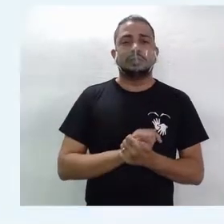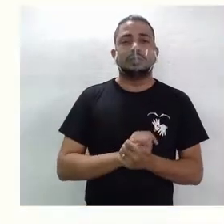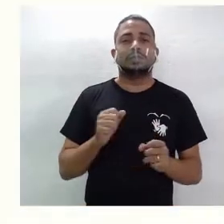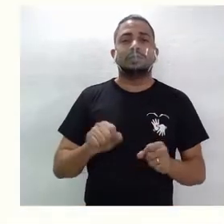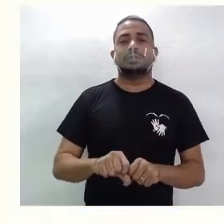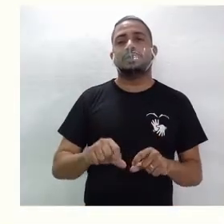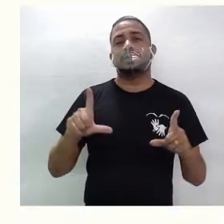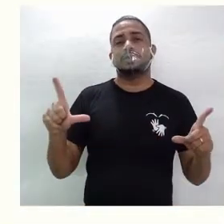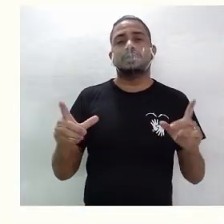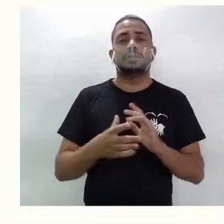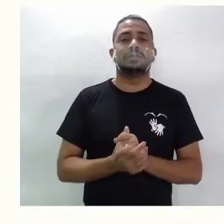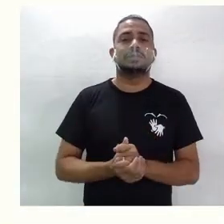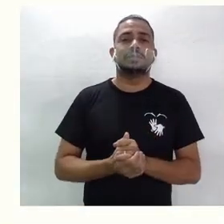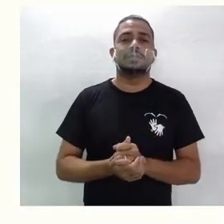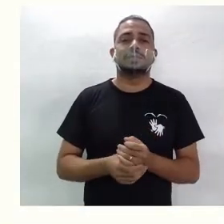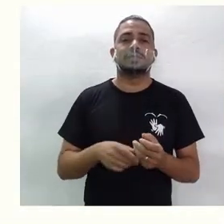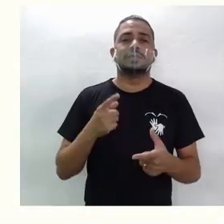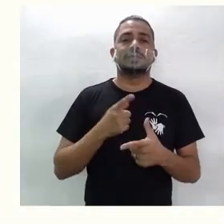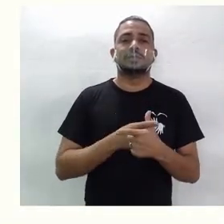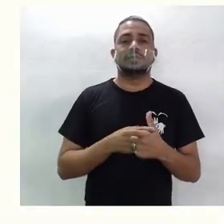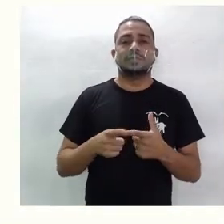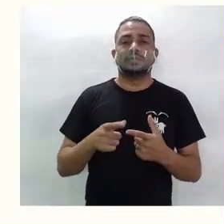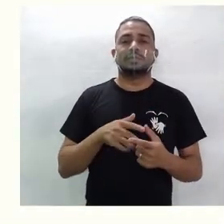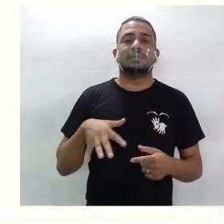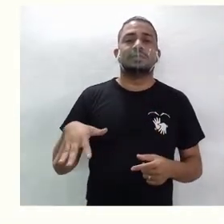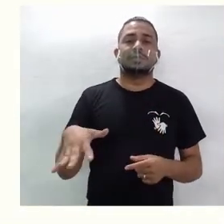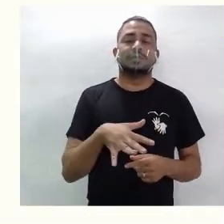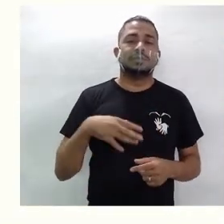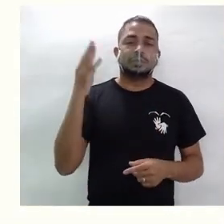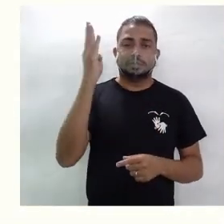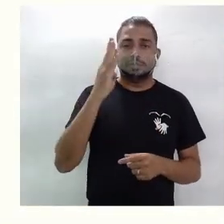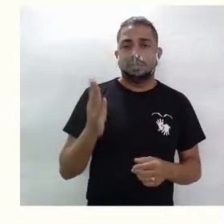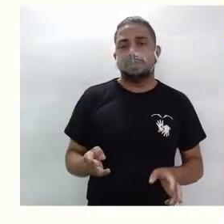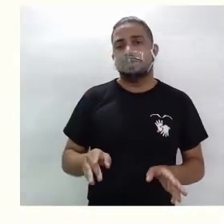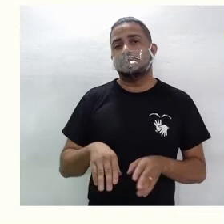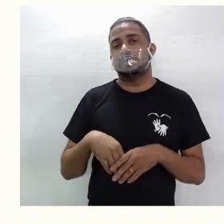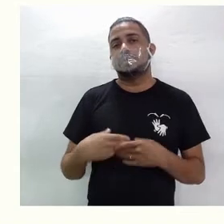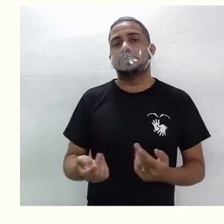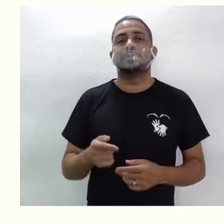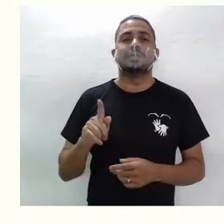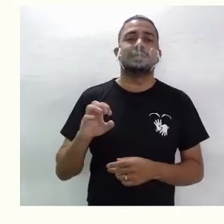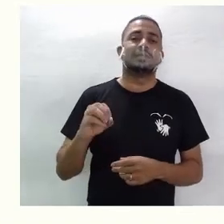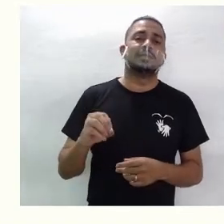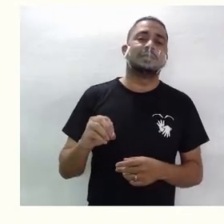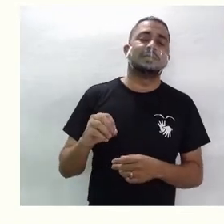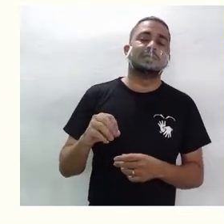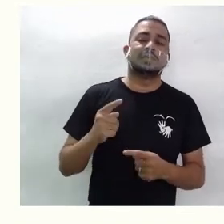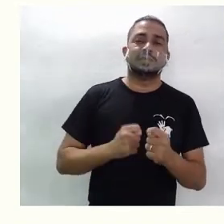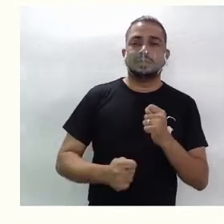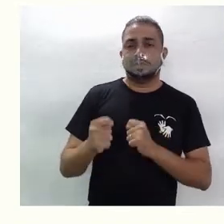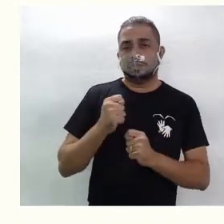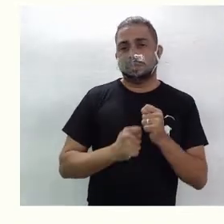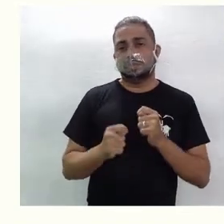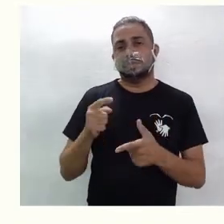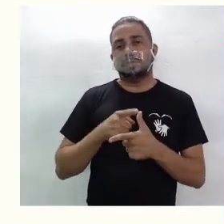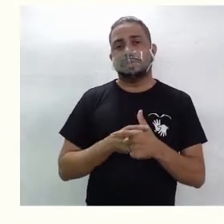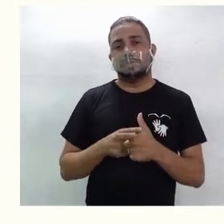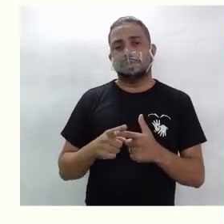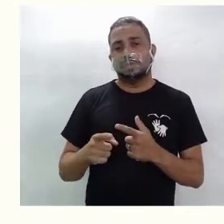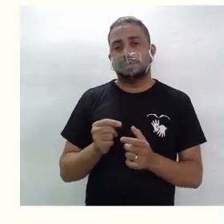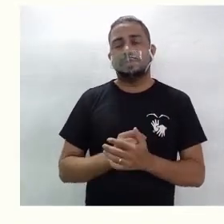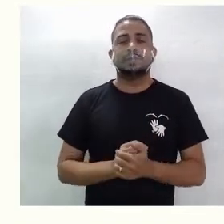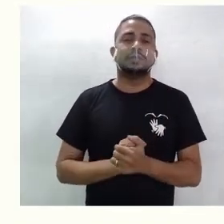vez. As divisões regionais do Brasil, tá? Ou divisões geoeconômicas, são essa divisão onde a